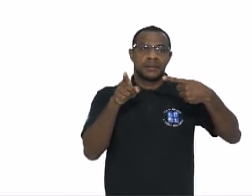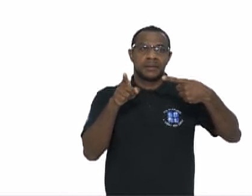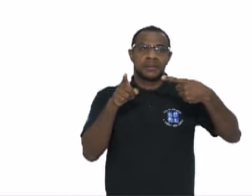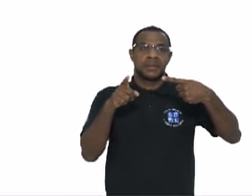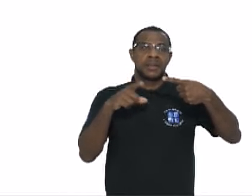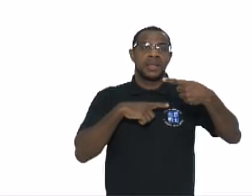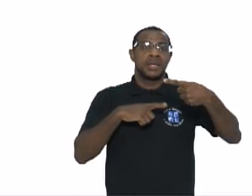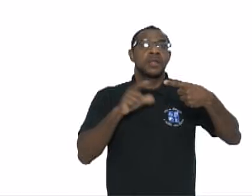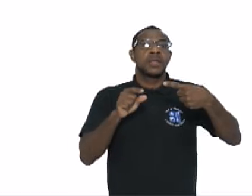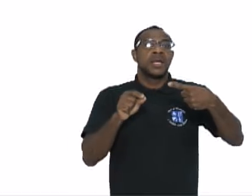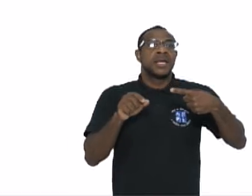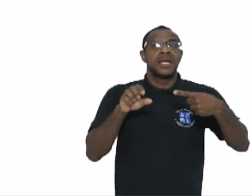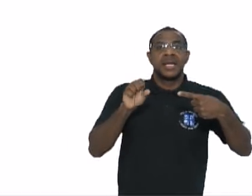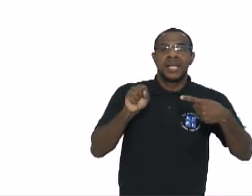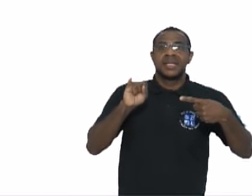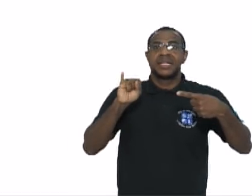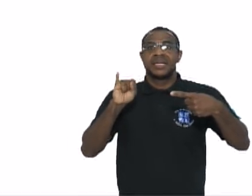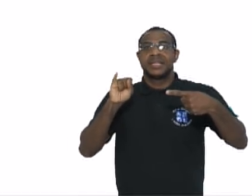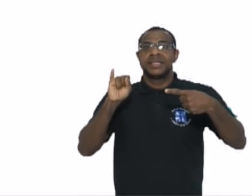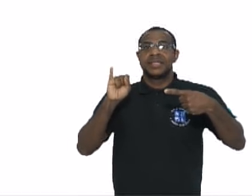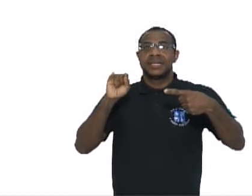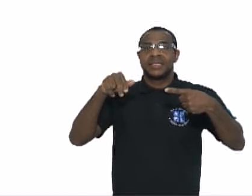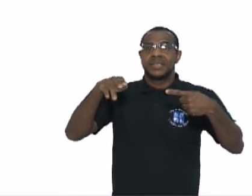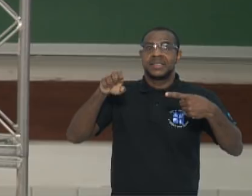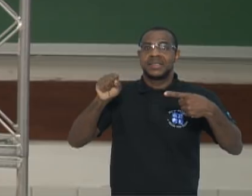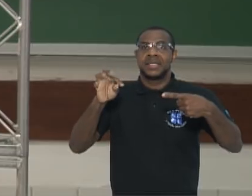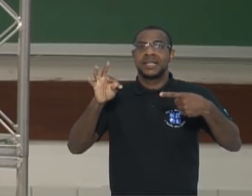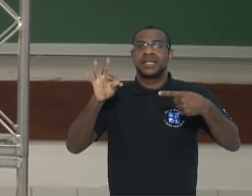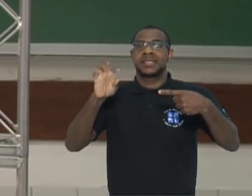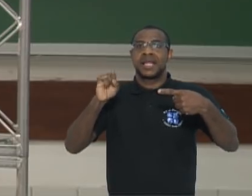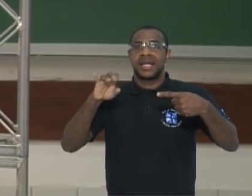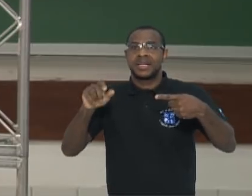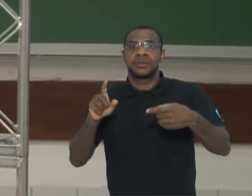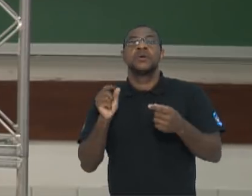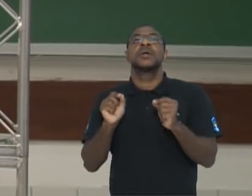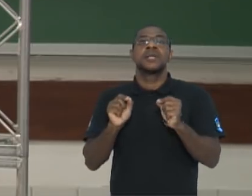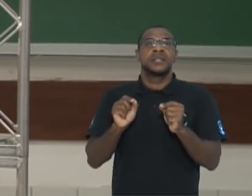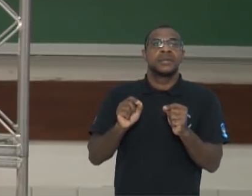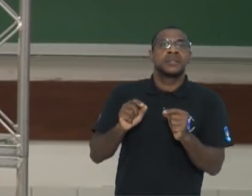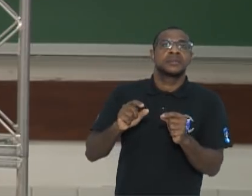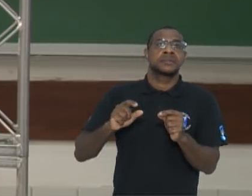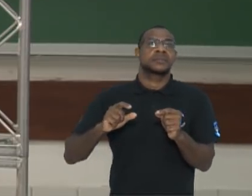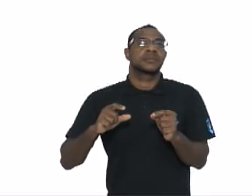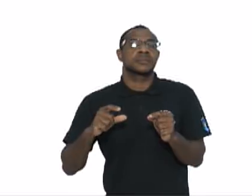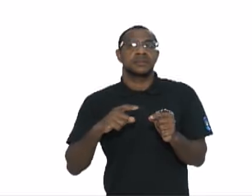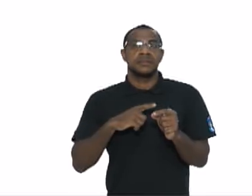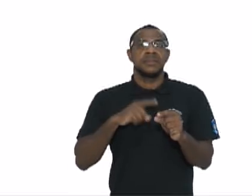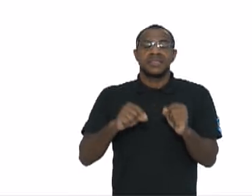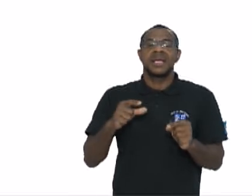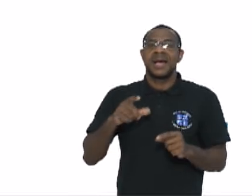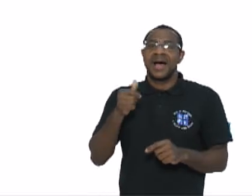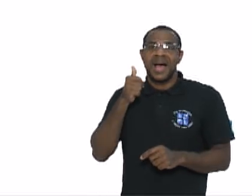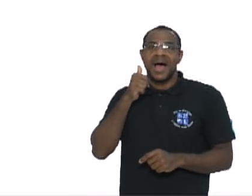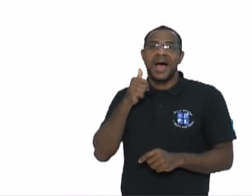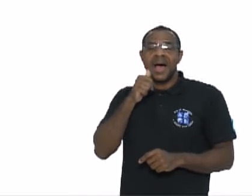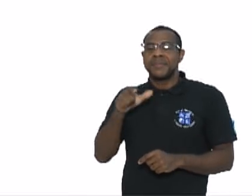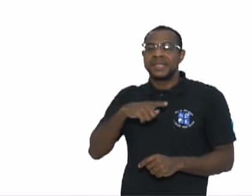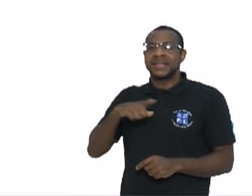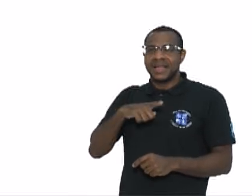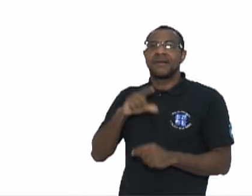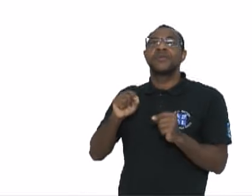efeito sinestésico que permite aguçar o campo de visão do leitor na frase. Ela estava com soluço e, como se não